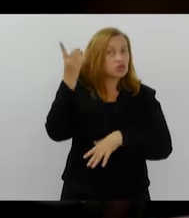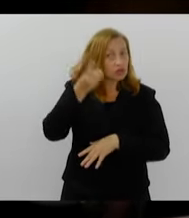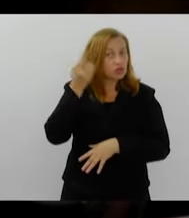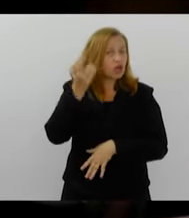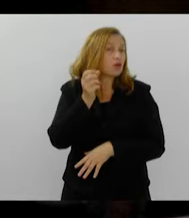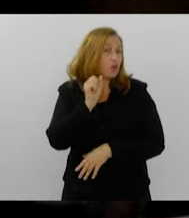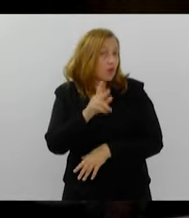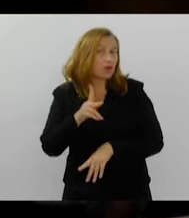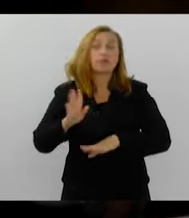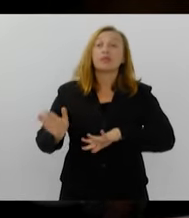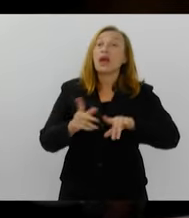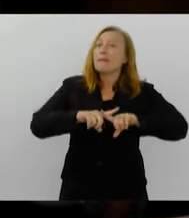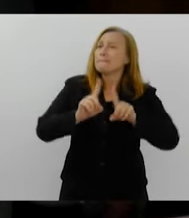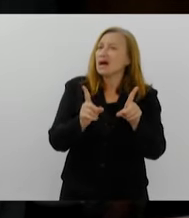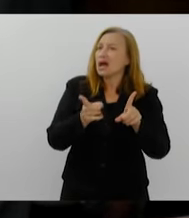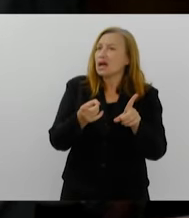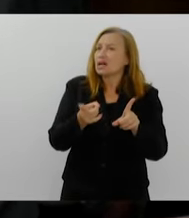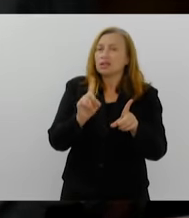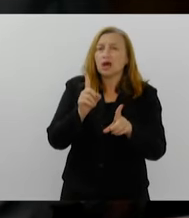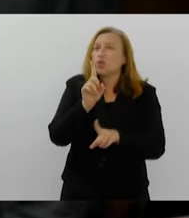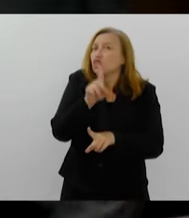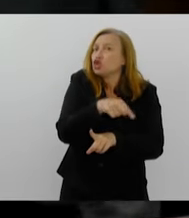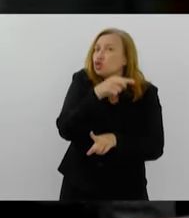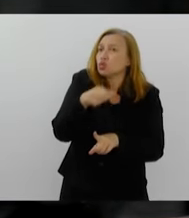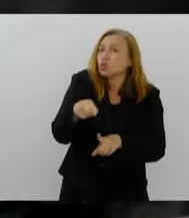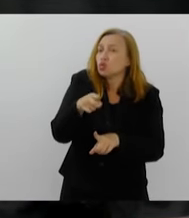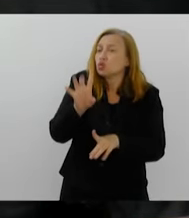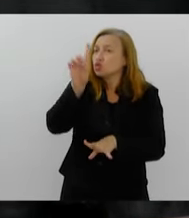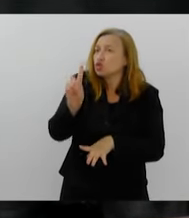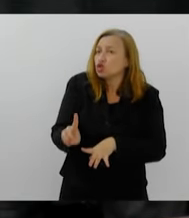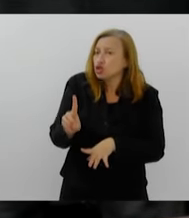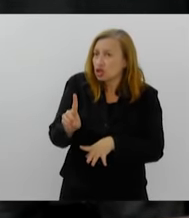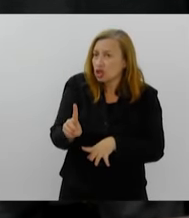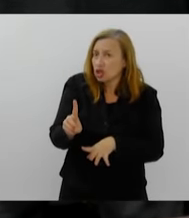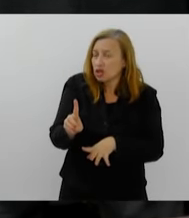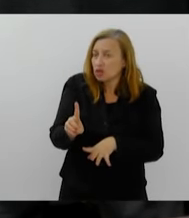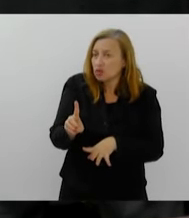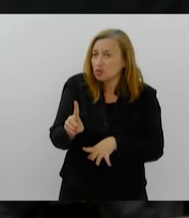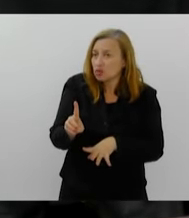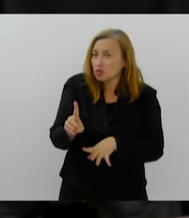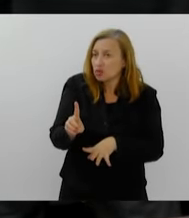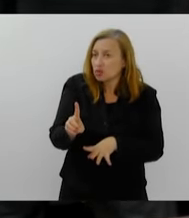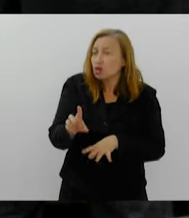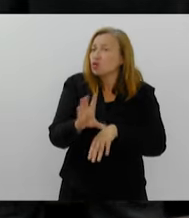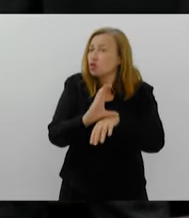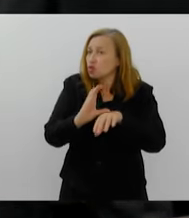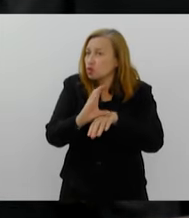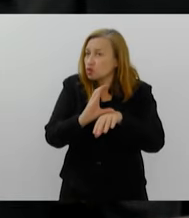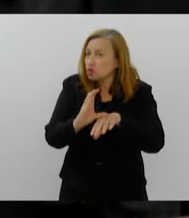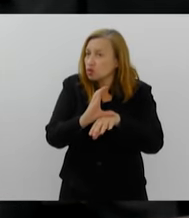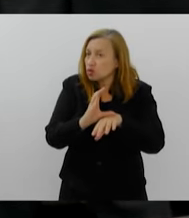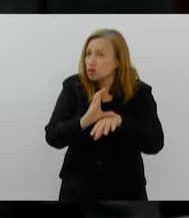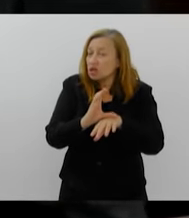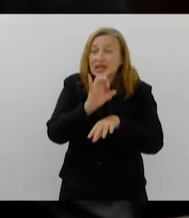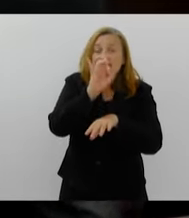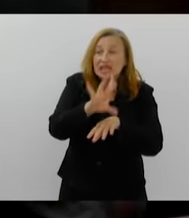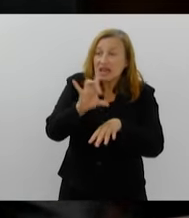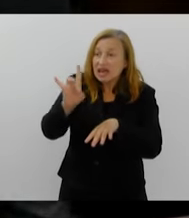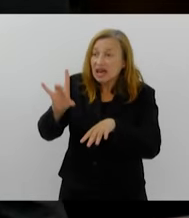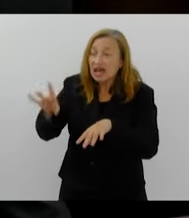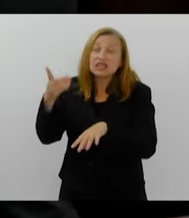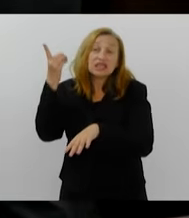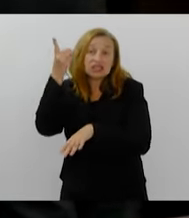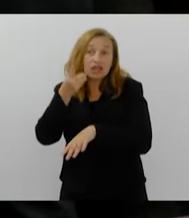deputados. Mas isso não exclui o direito inalienável, constitucional, de cada um